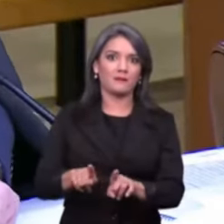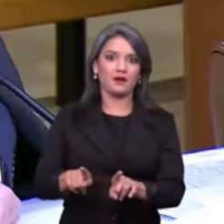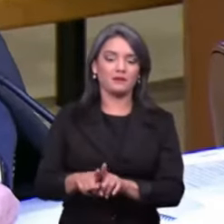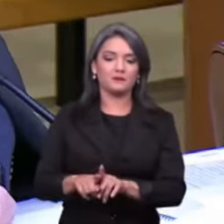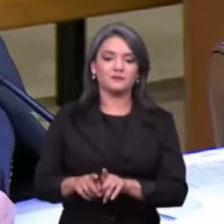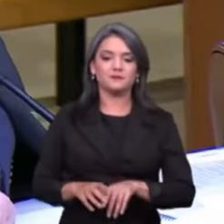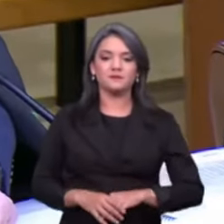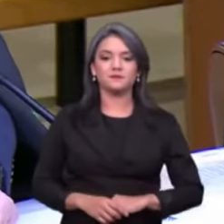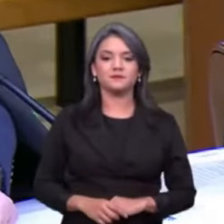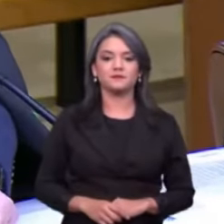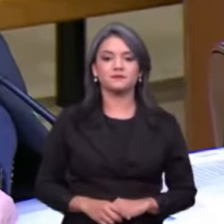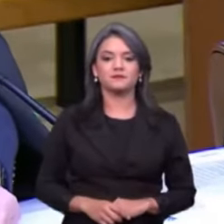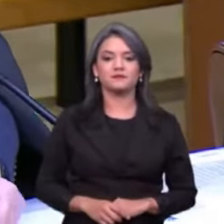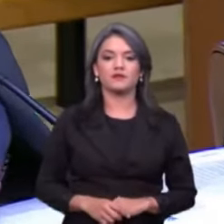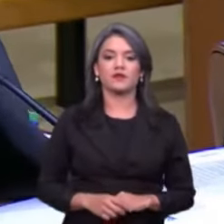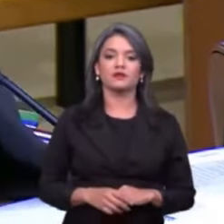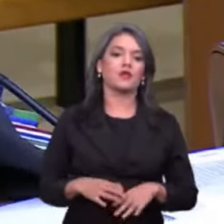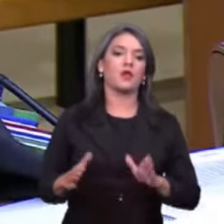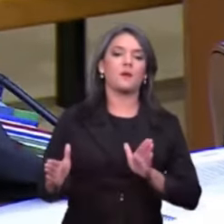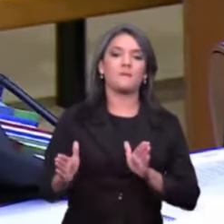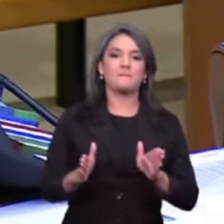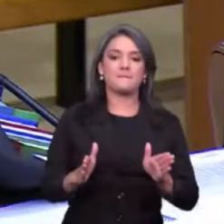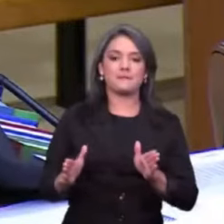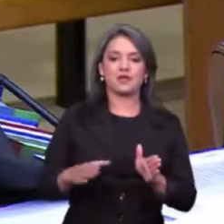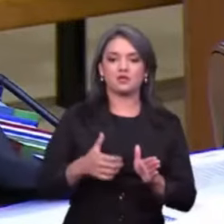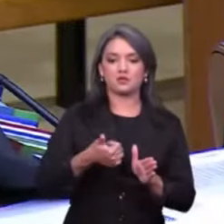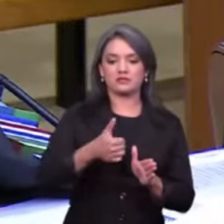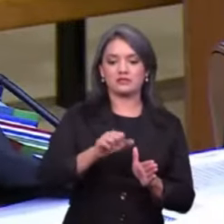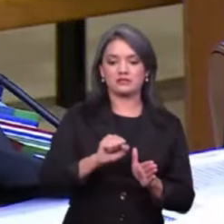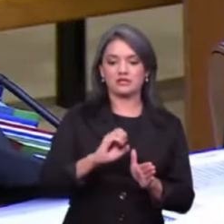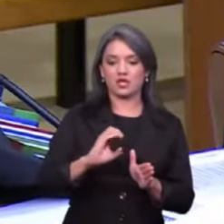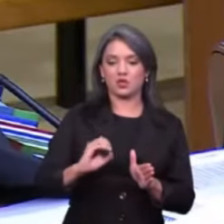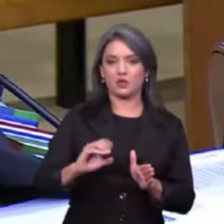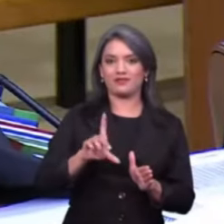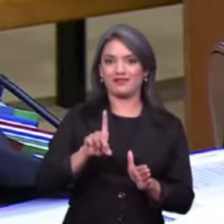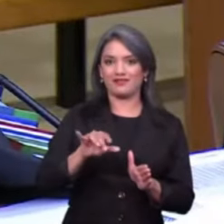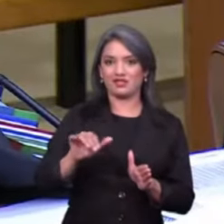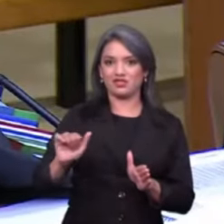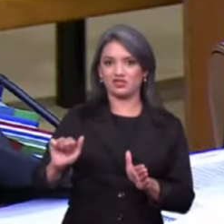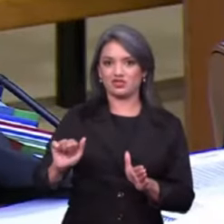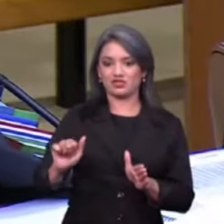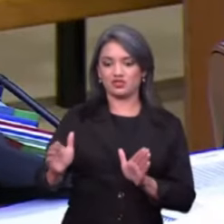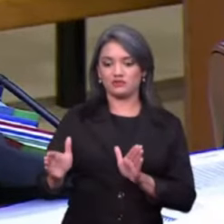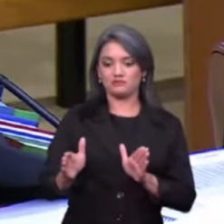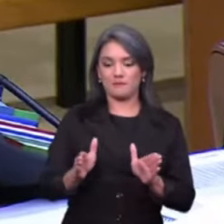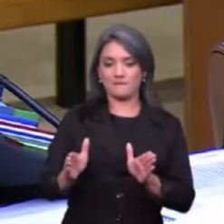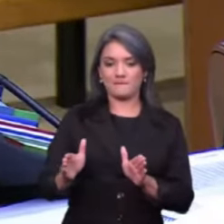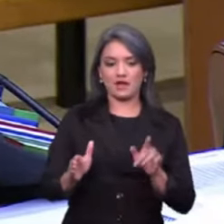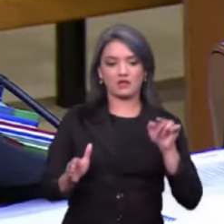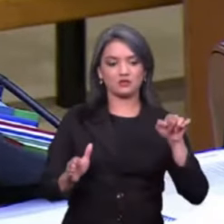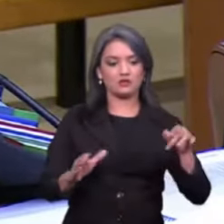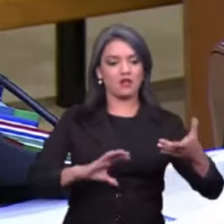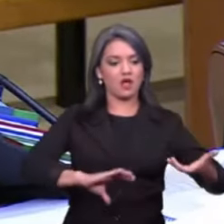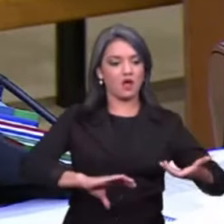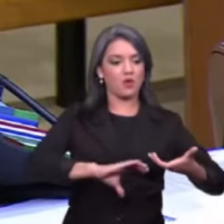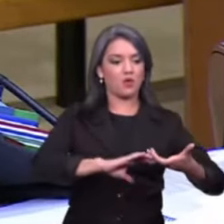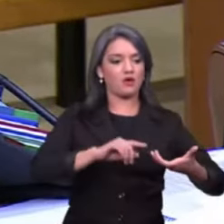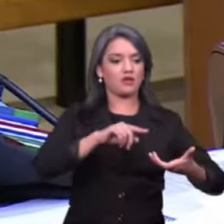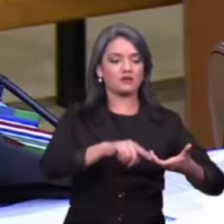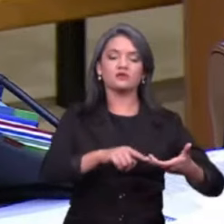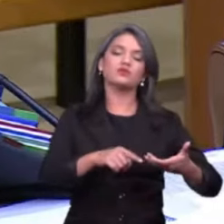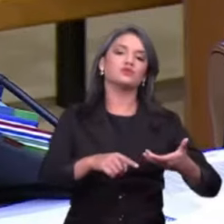Estabeleço o prazo de 180 dias para que o Congresso Nacional fixe os critérios objetivos